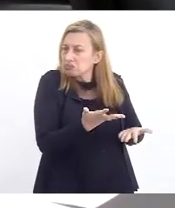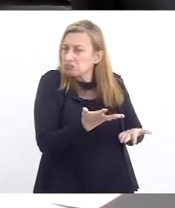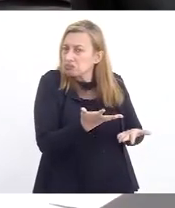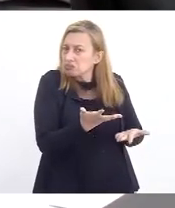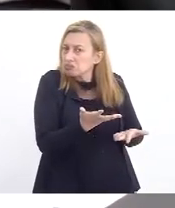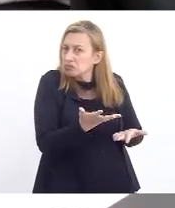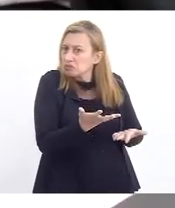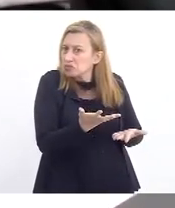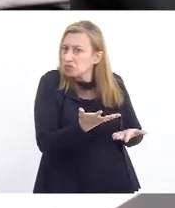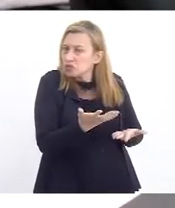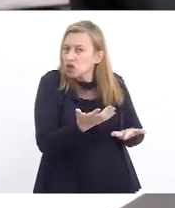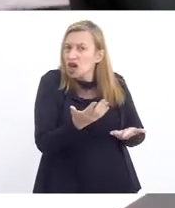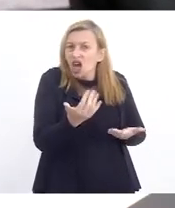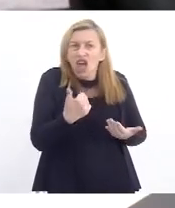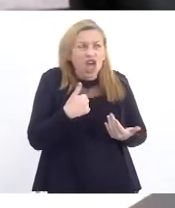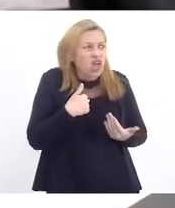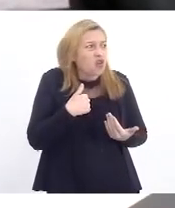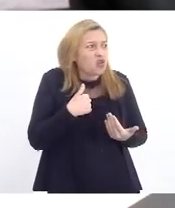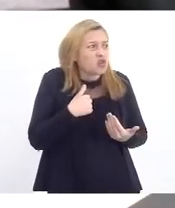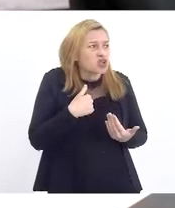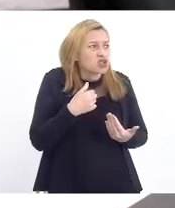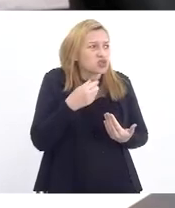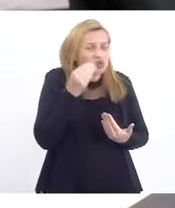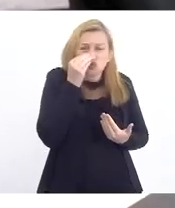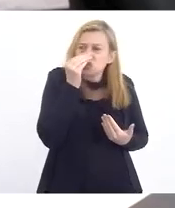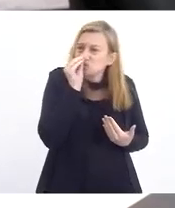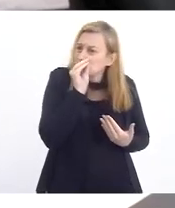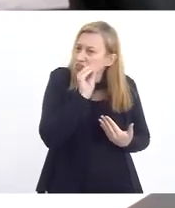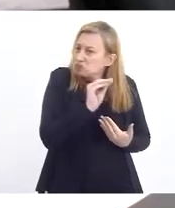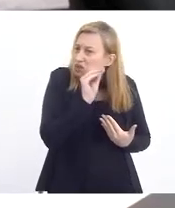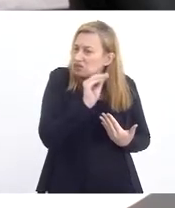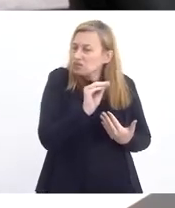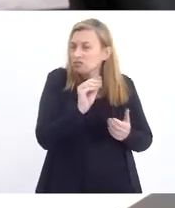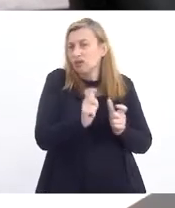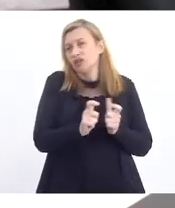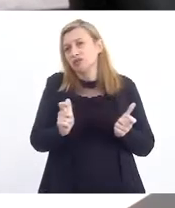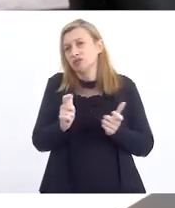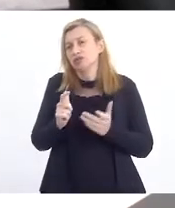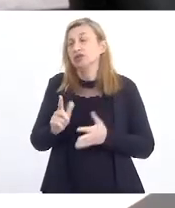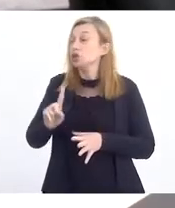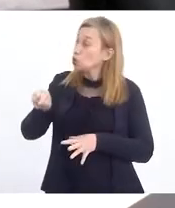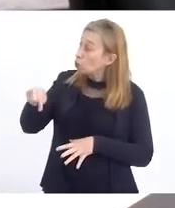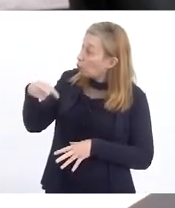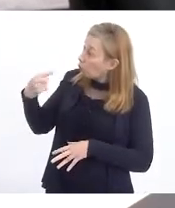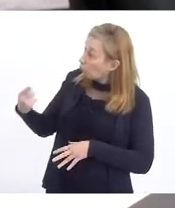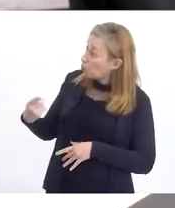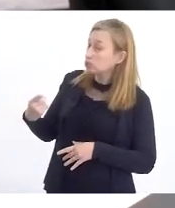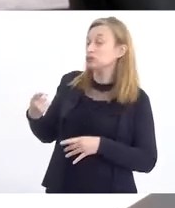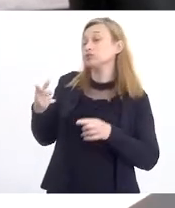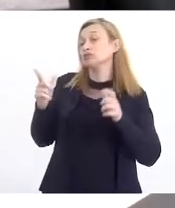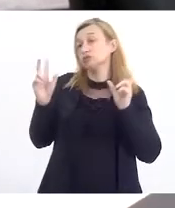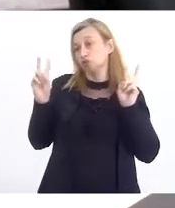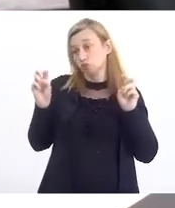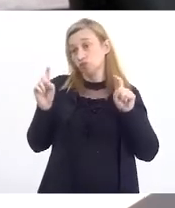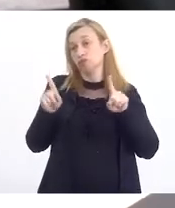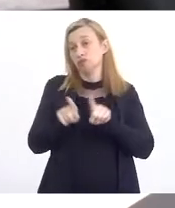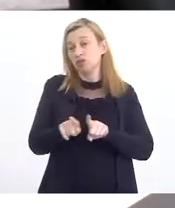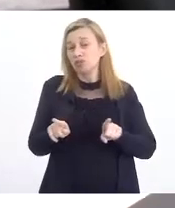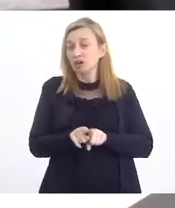Então, eu vejo um desperdício disso imenso. E, além, outra contradição.